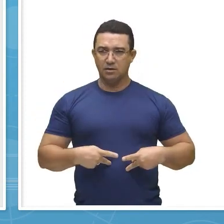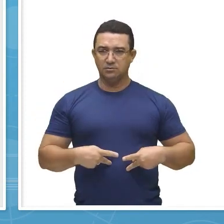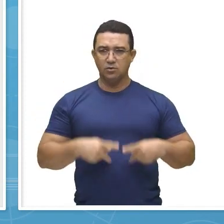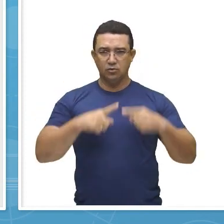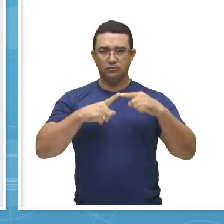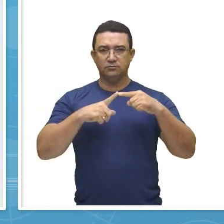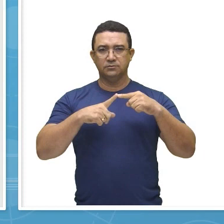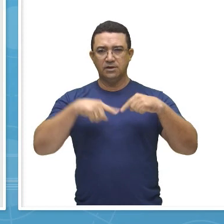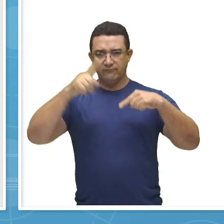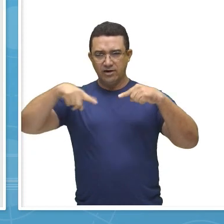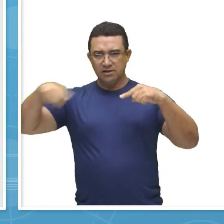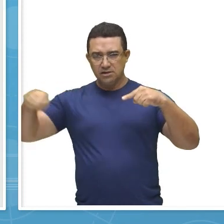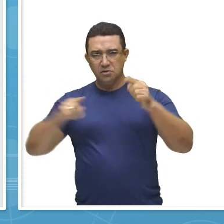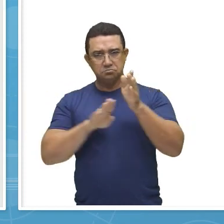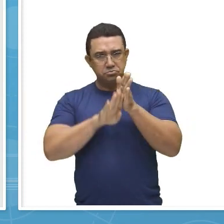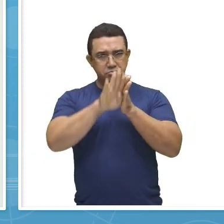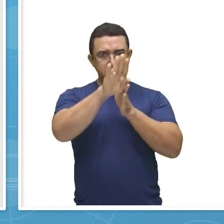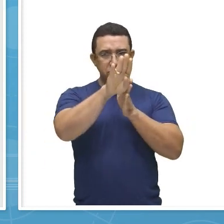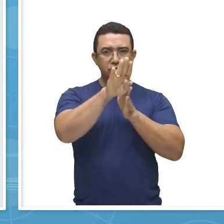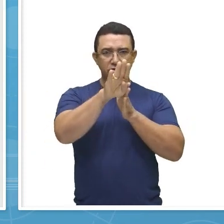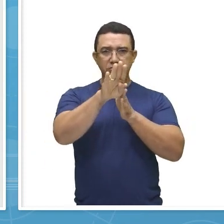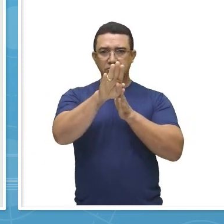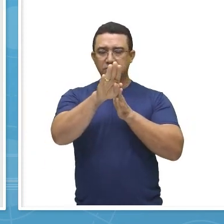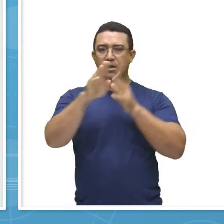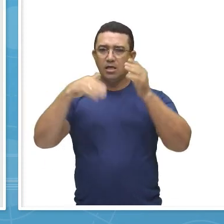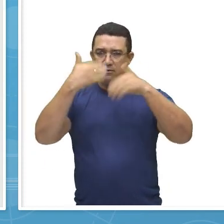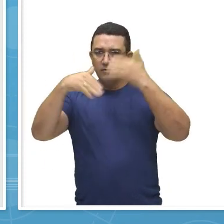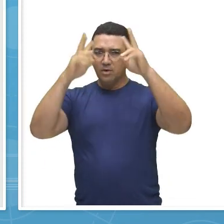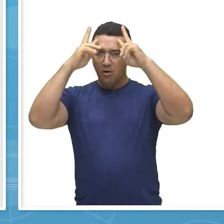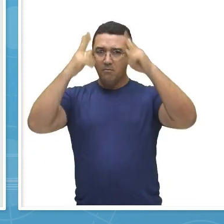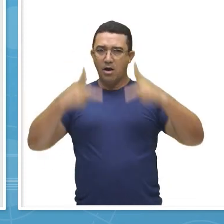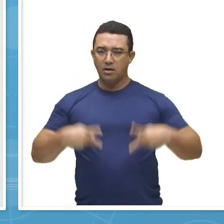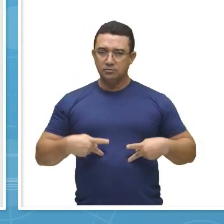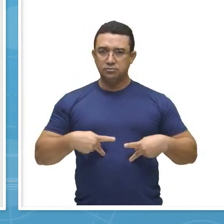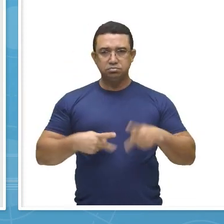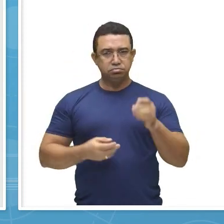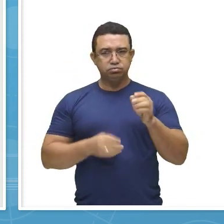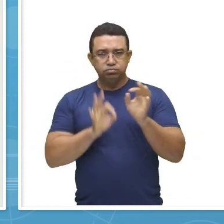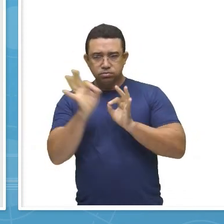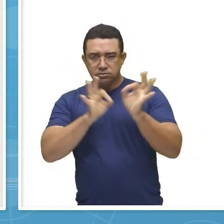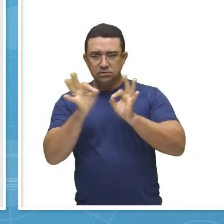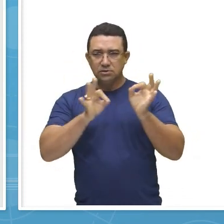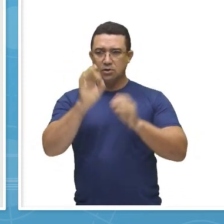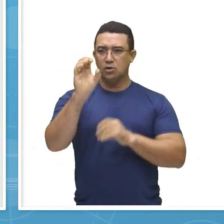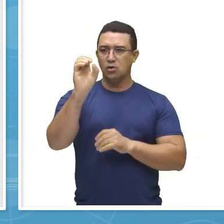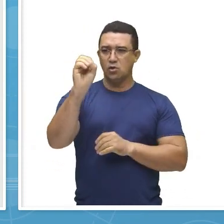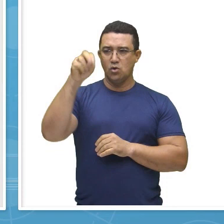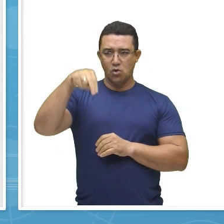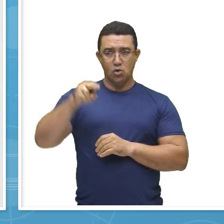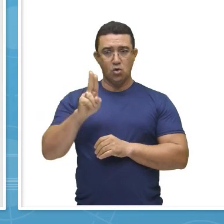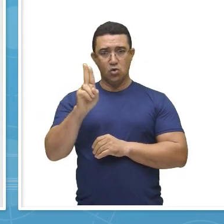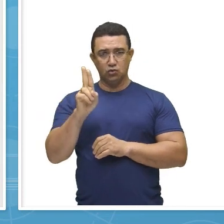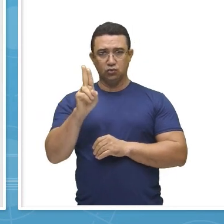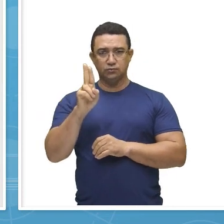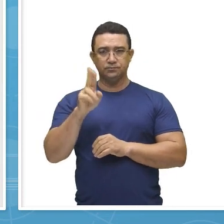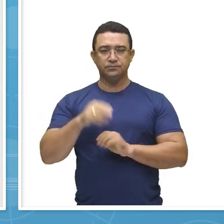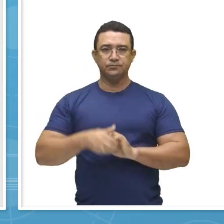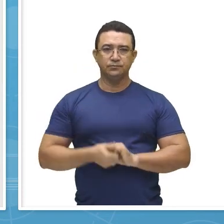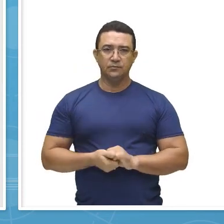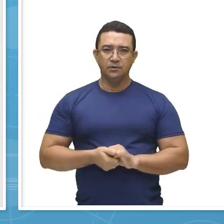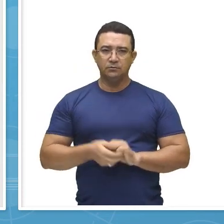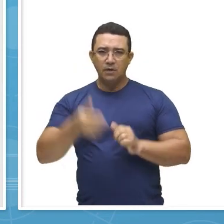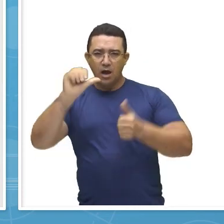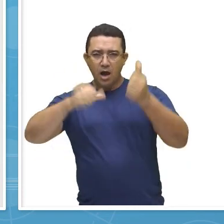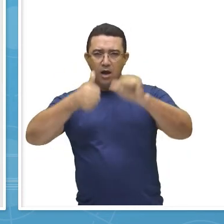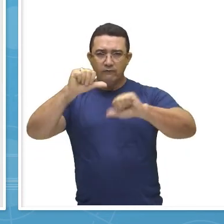de Desenvolvimento Humano, que é o IDH, né, criado pela ONU, que é a Organização das Nações Unidas, avalia